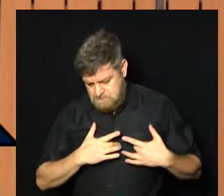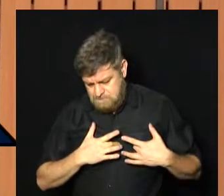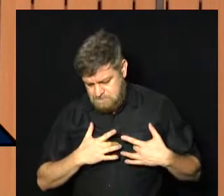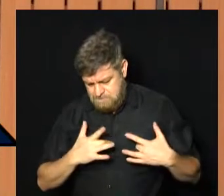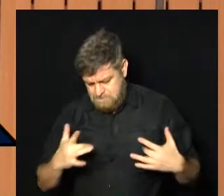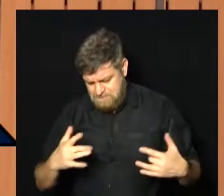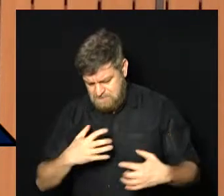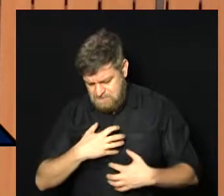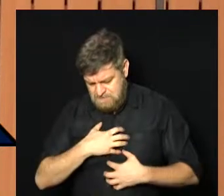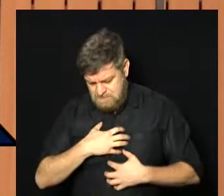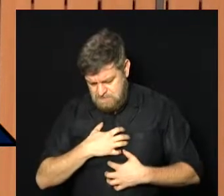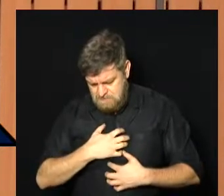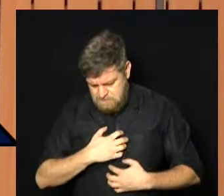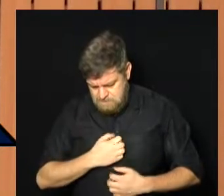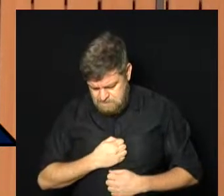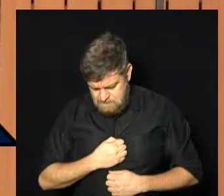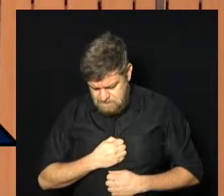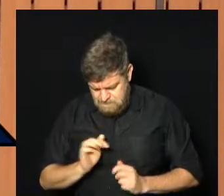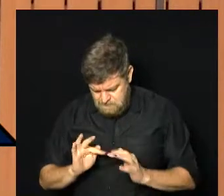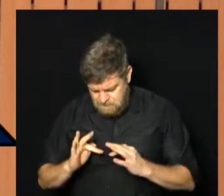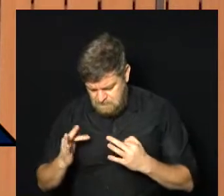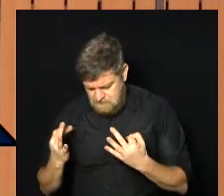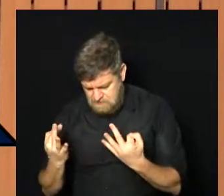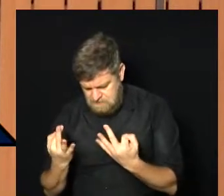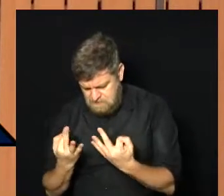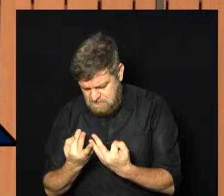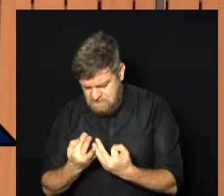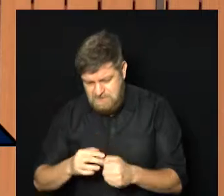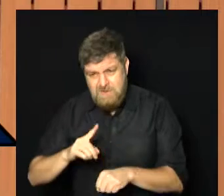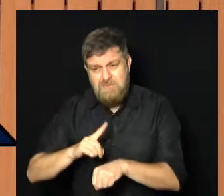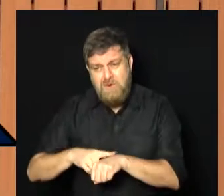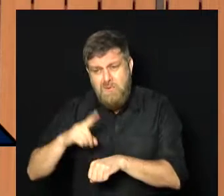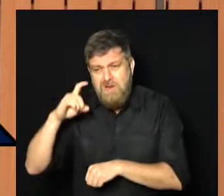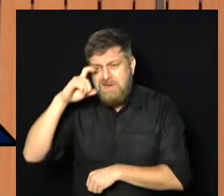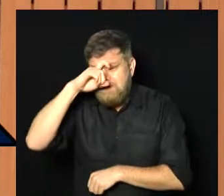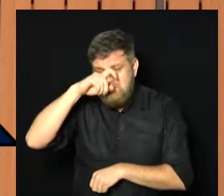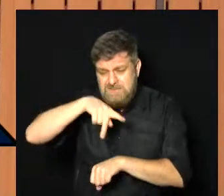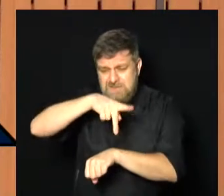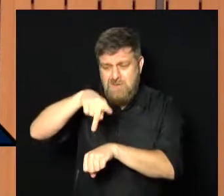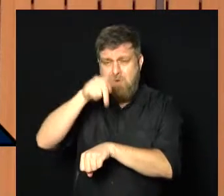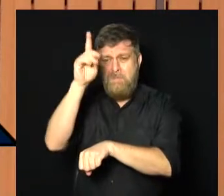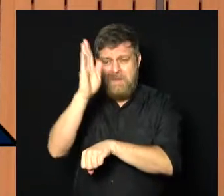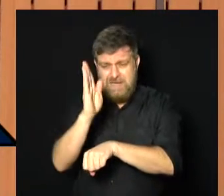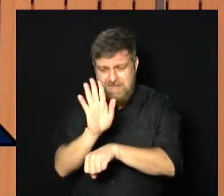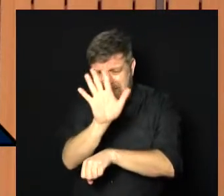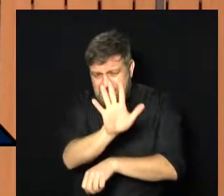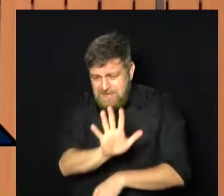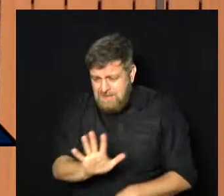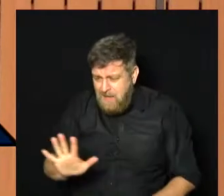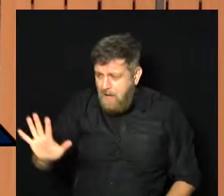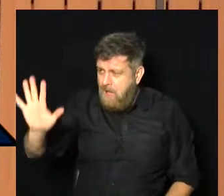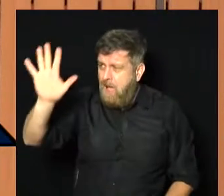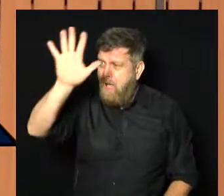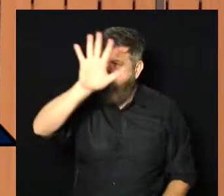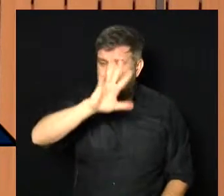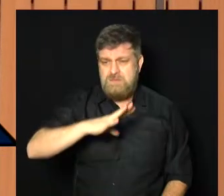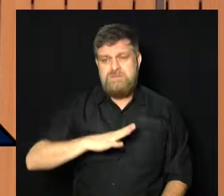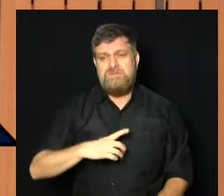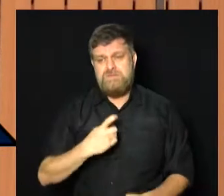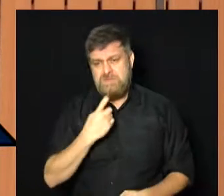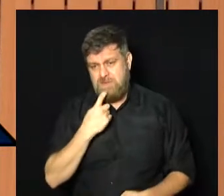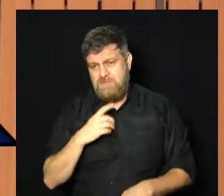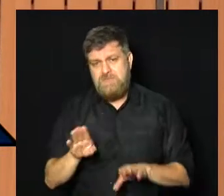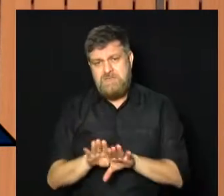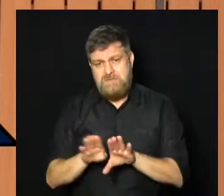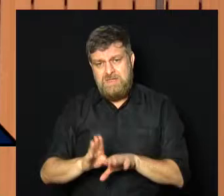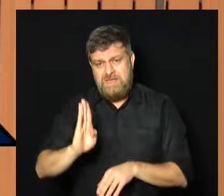a todas as famílias enlutadas nesse momento tão difícil que o Brasil vive e que a cidade de Campinas vive. Nós já passamos de